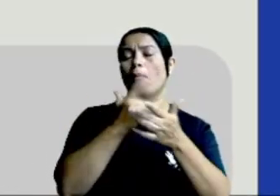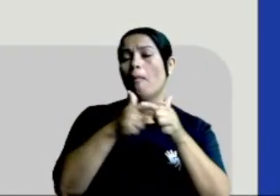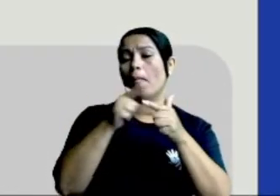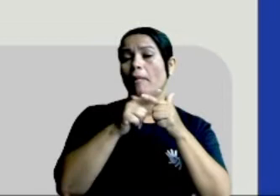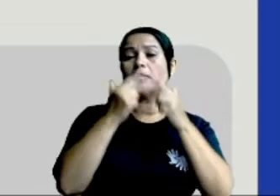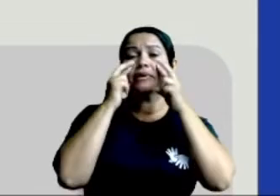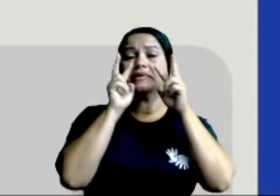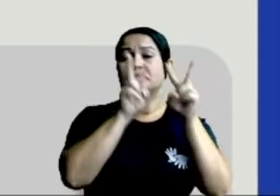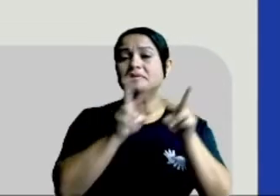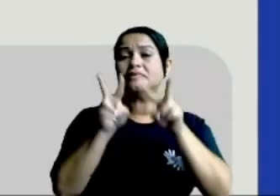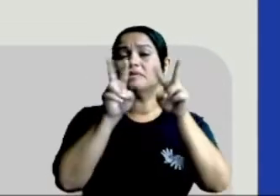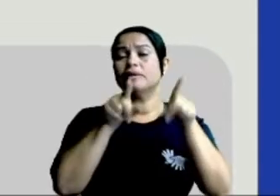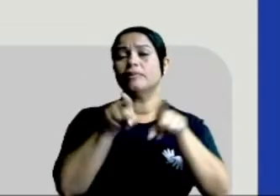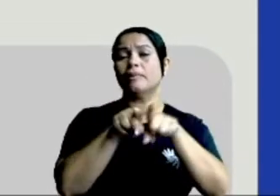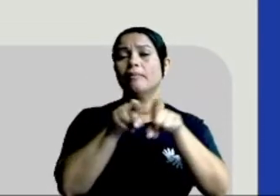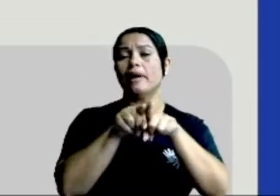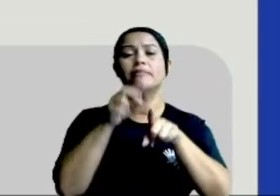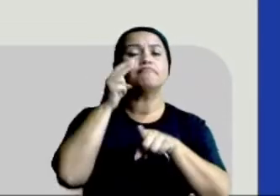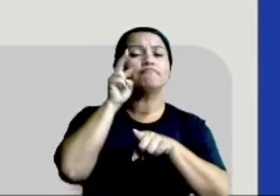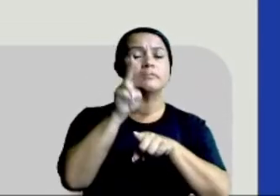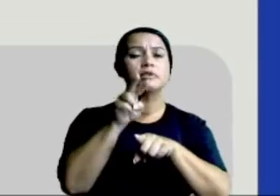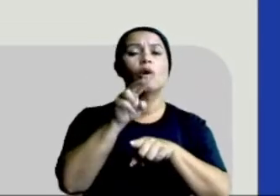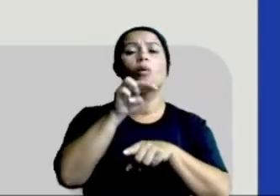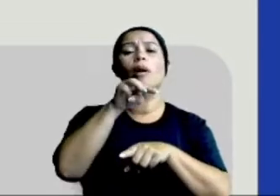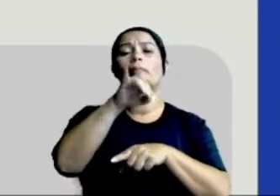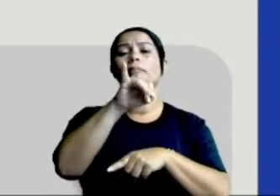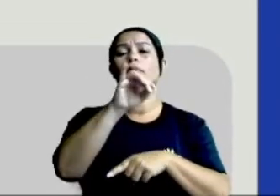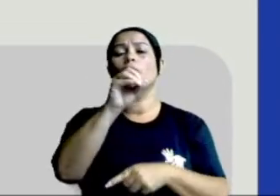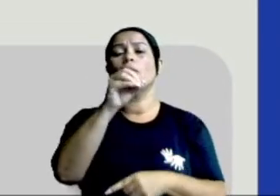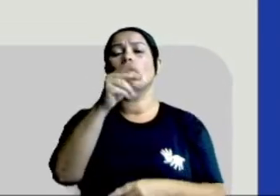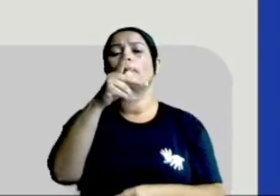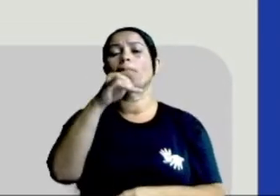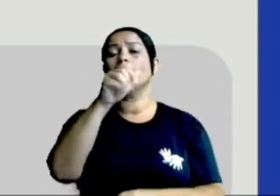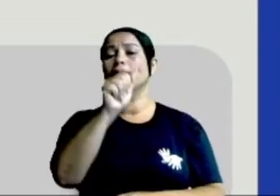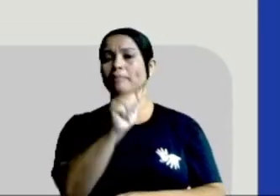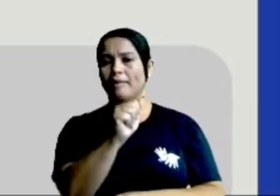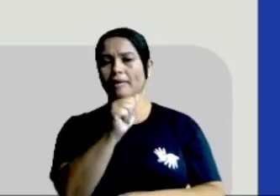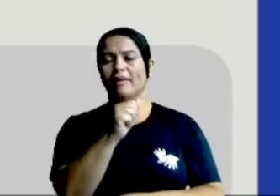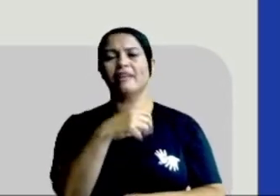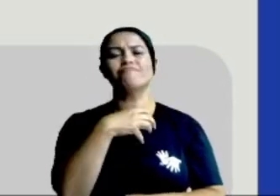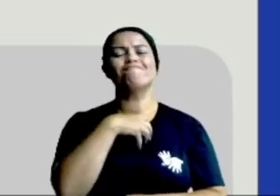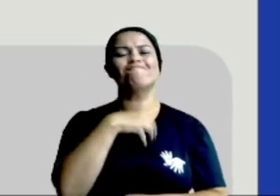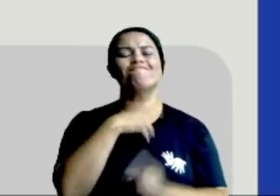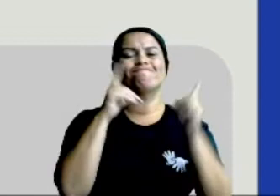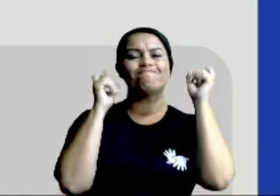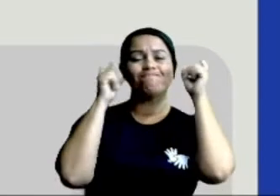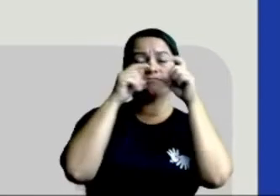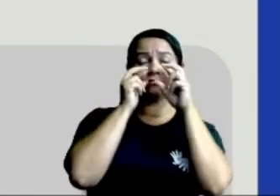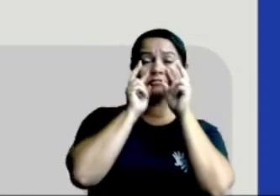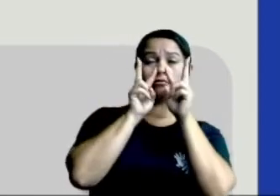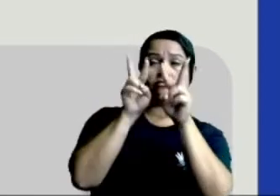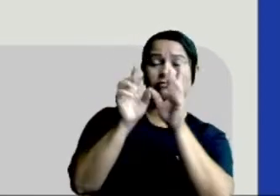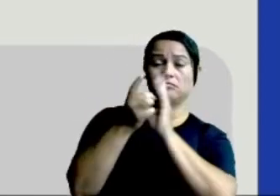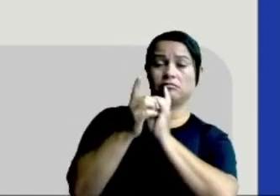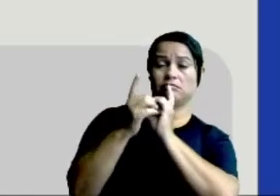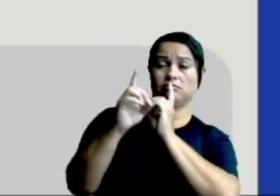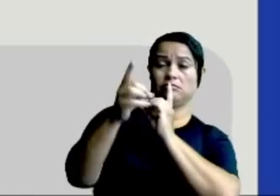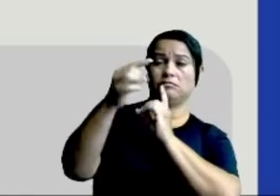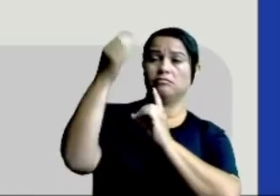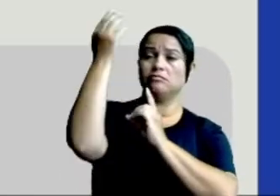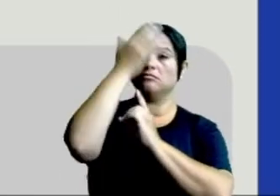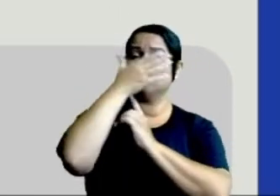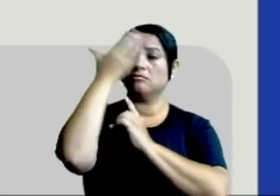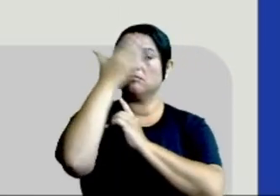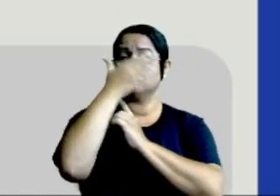que falarei será a miopia, que é a dificuldade para enxergar de longe, né?